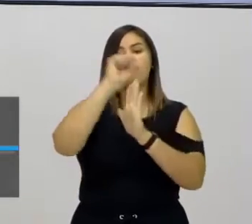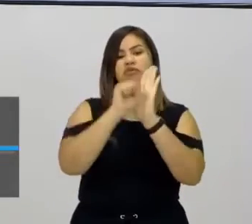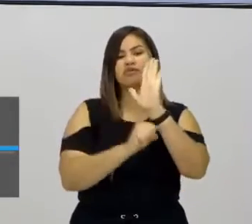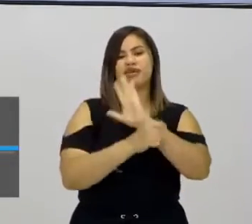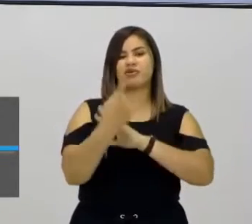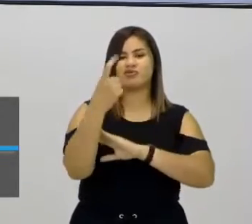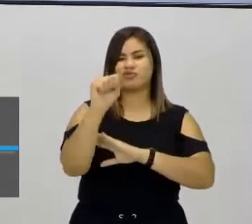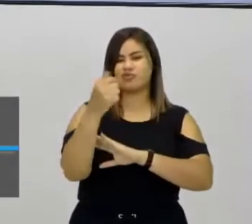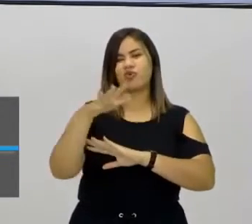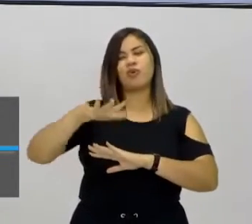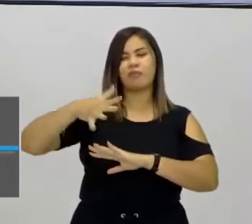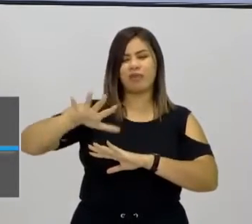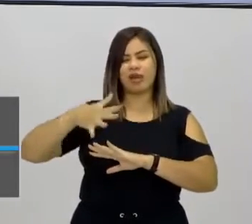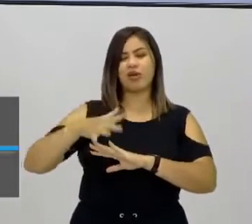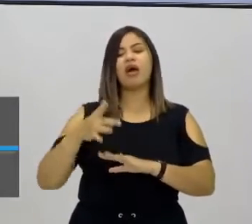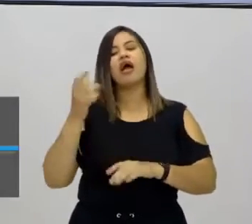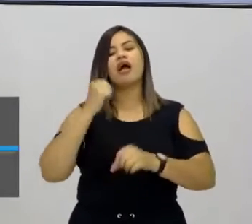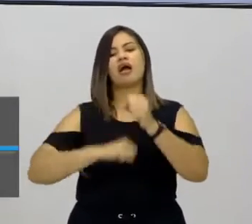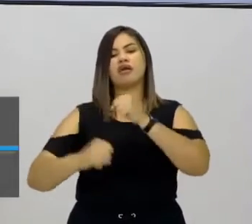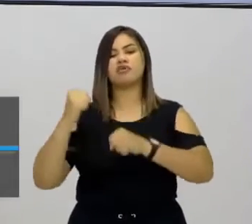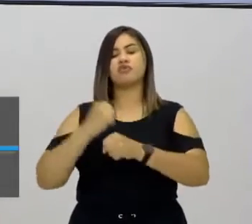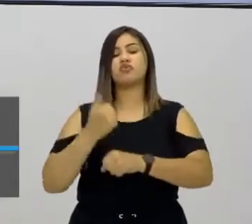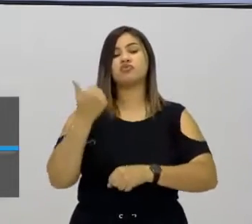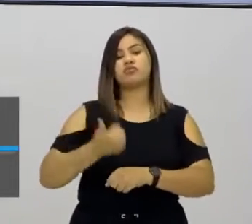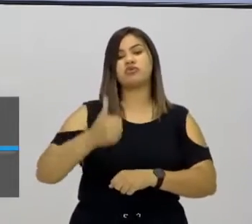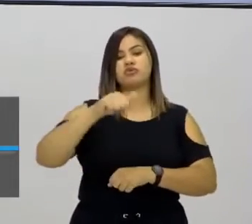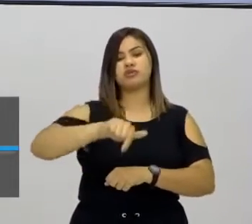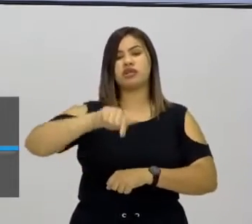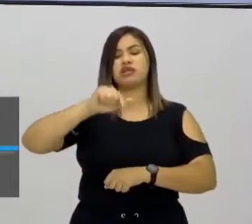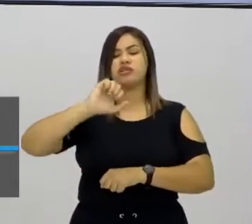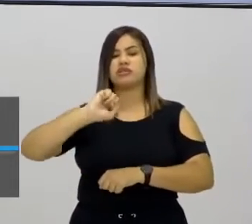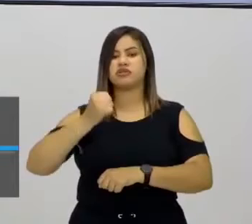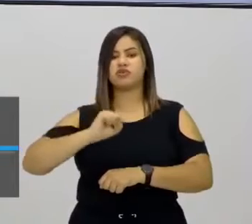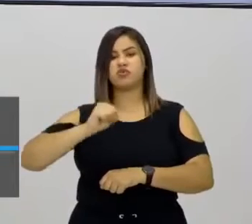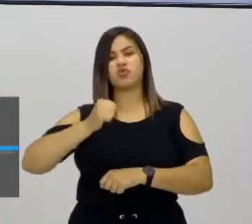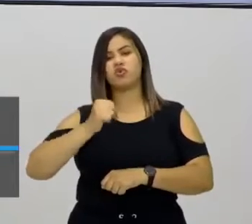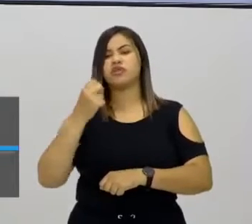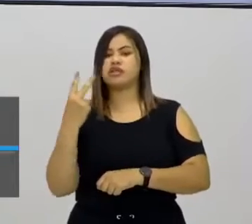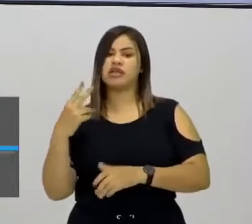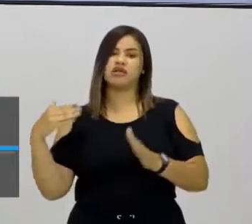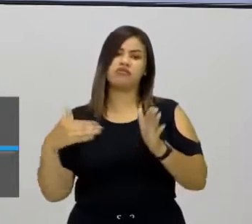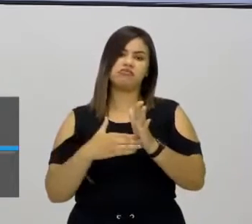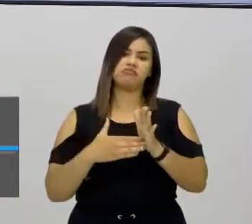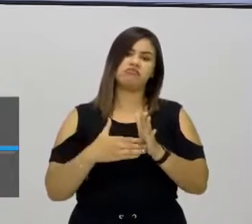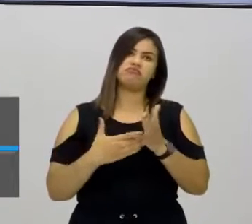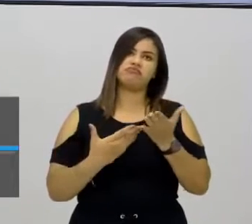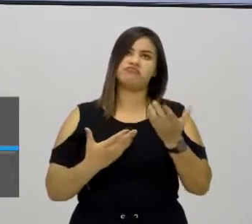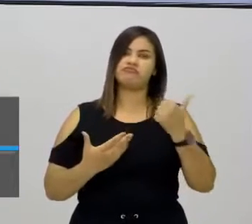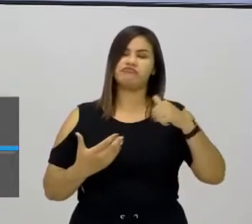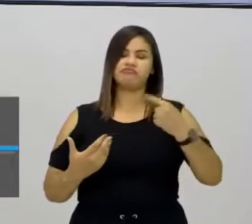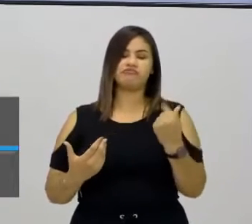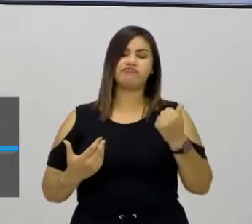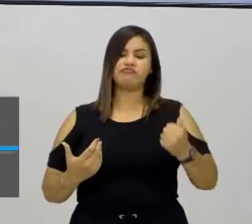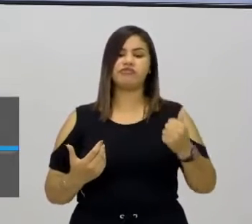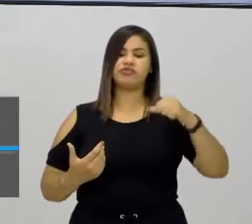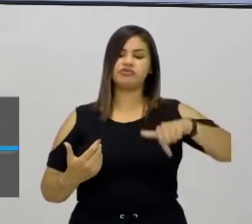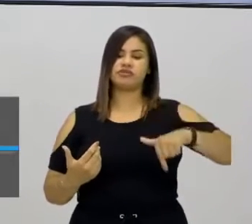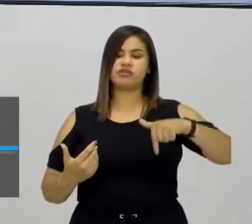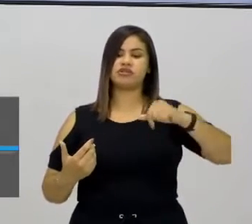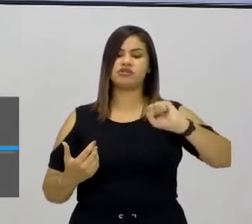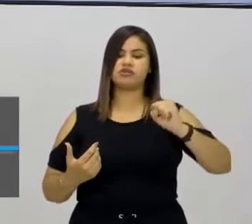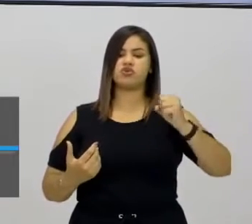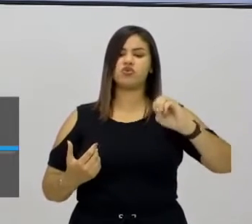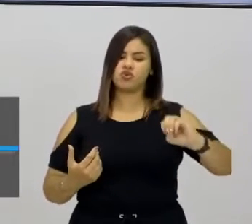século XVIII, lá por volta de 1780, 1782, mais ou menos, que aí surge a